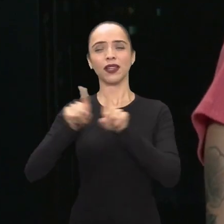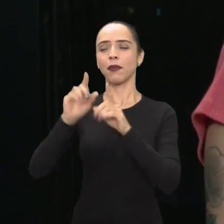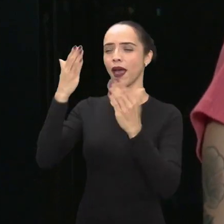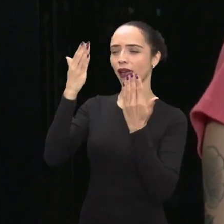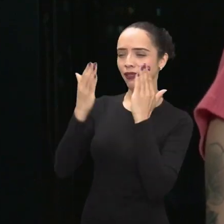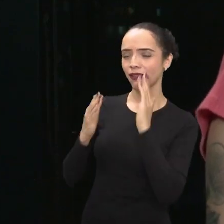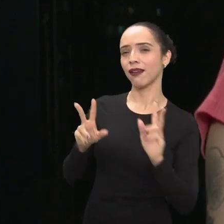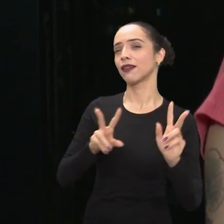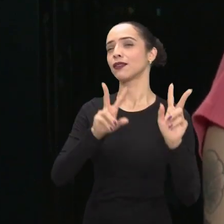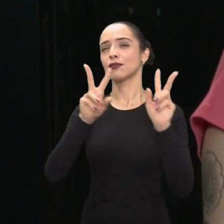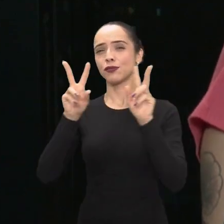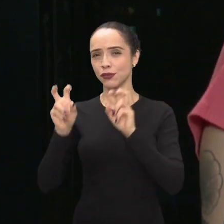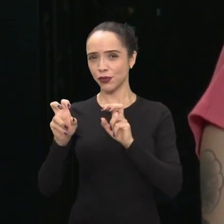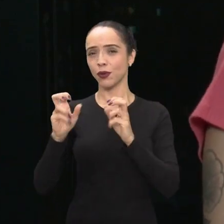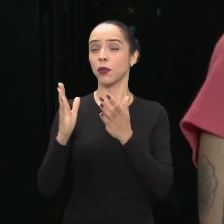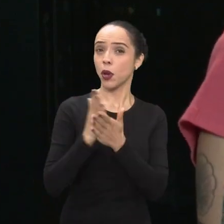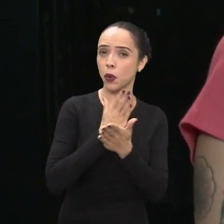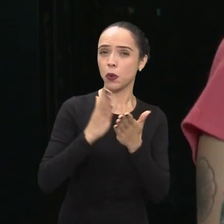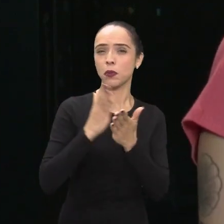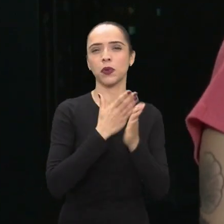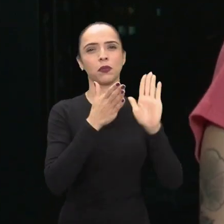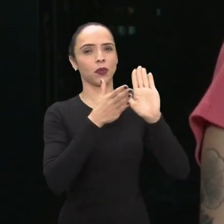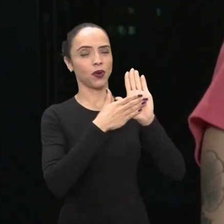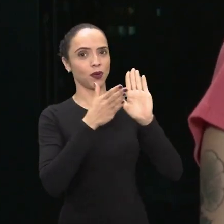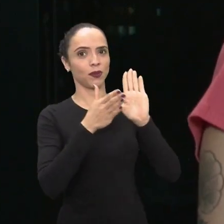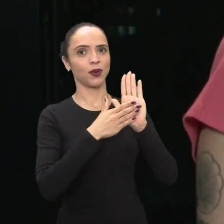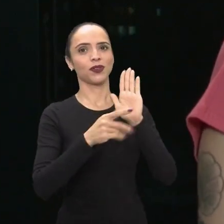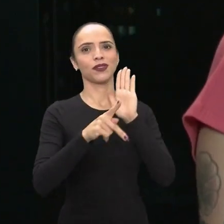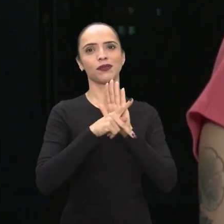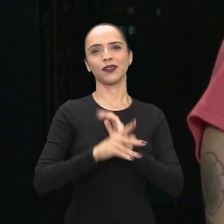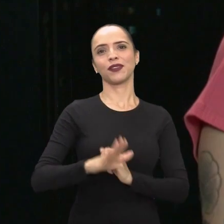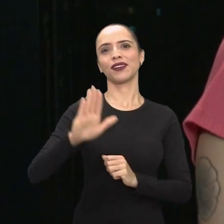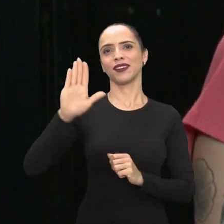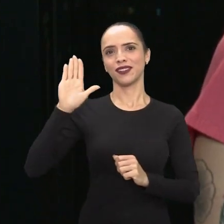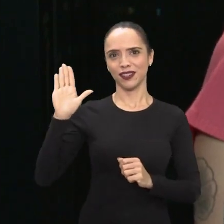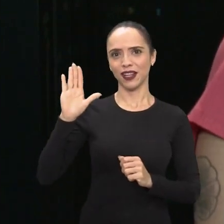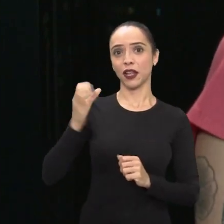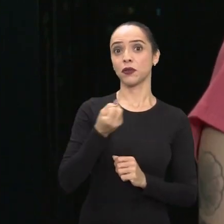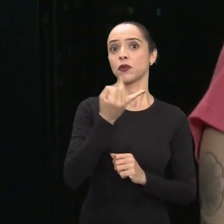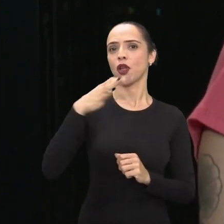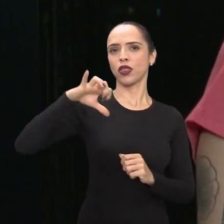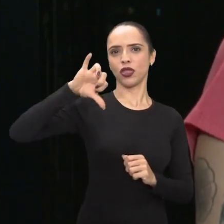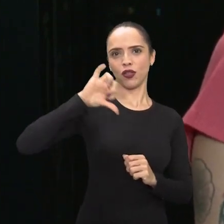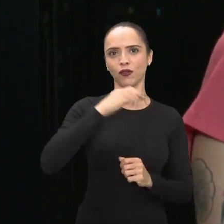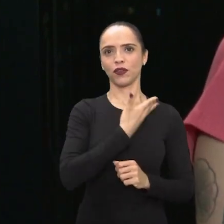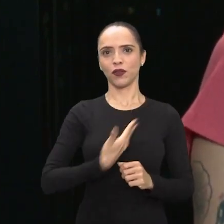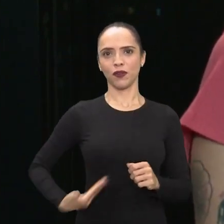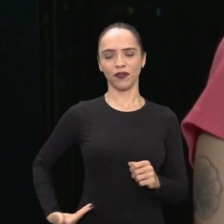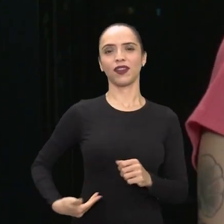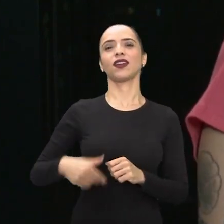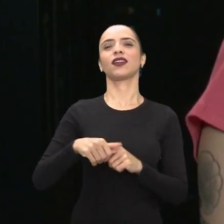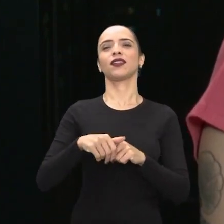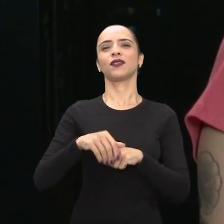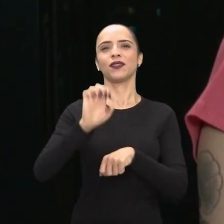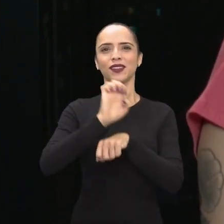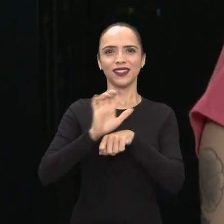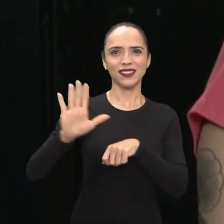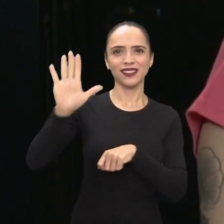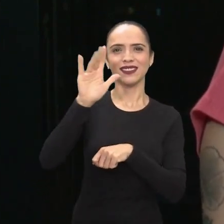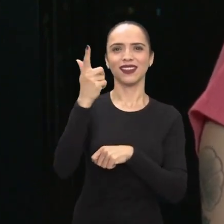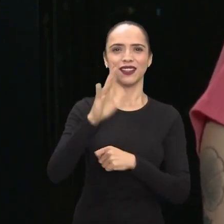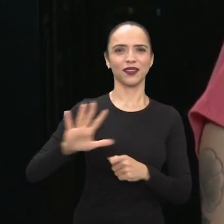fazendo essa análise a respeito das de algumas das propostas que foram apresentadas pelos nove candidatos ao Governo do Estado de Goiás